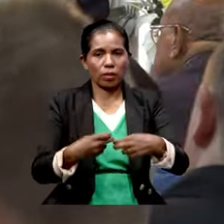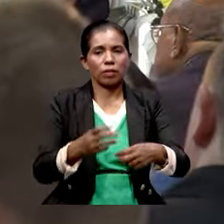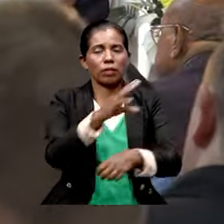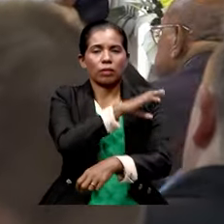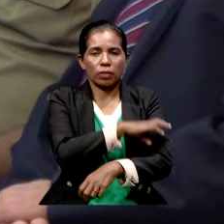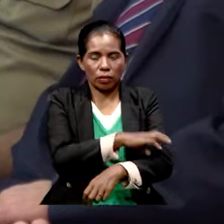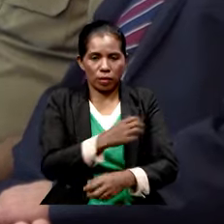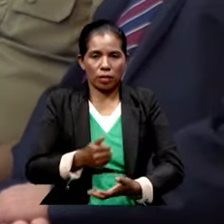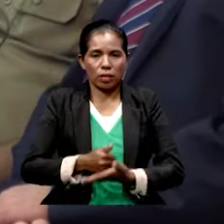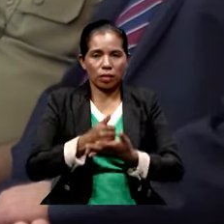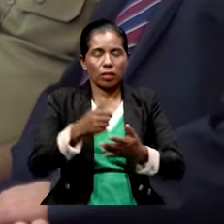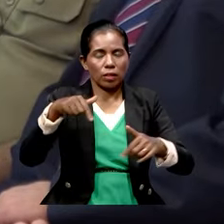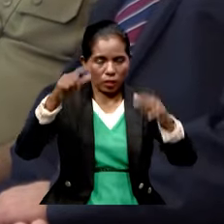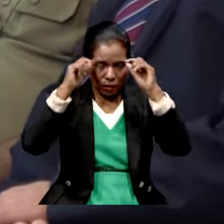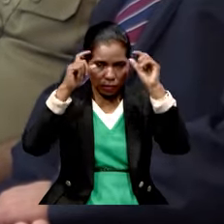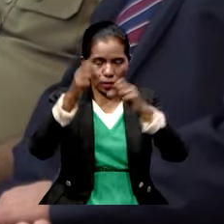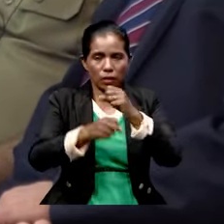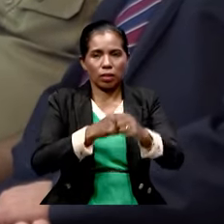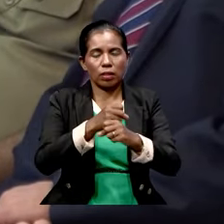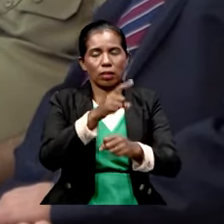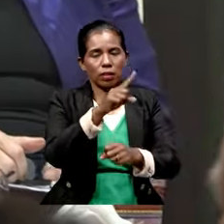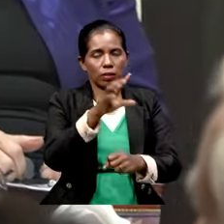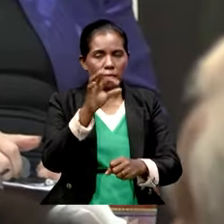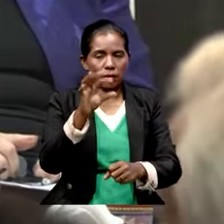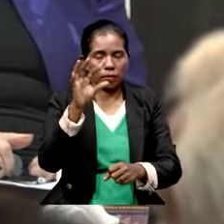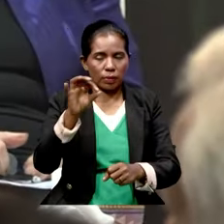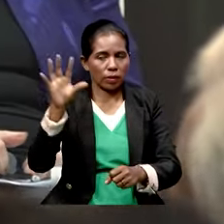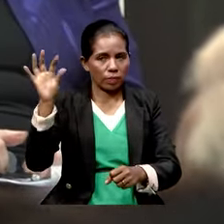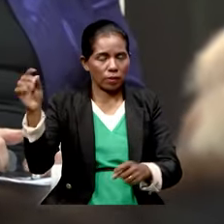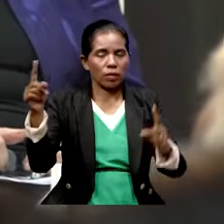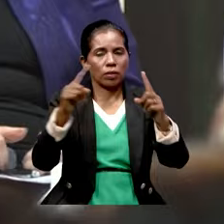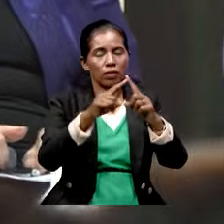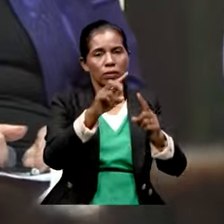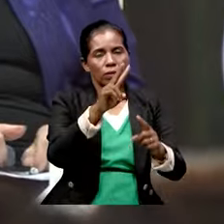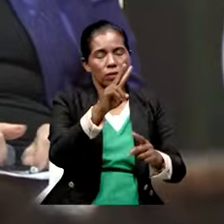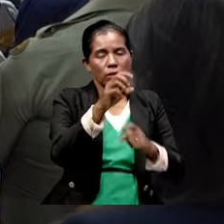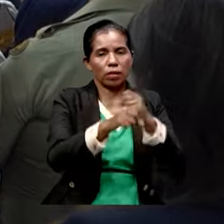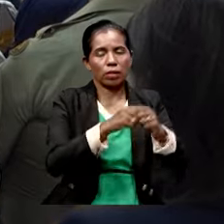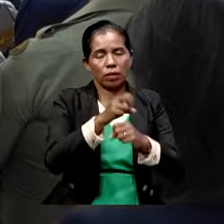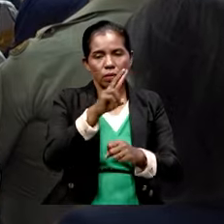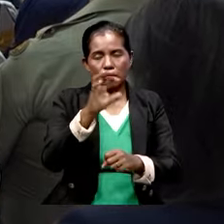nebe acontece a Timor-Leste husi tinang riunida tu siasia no resensia to tinang riunrua. Adair Tu Ximenes, bem-vinda Ximenes, GMN.